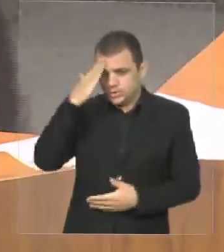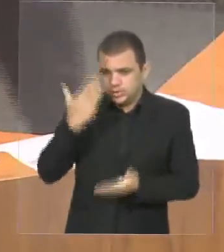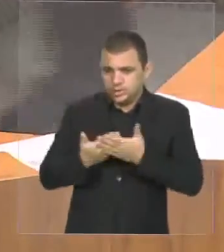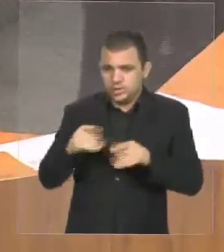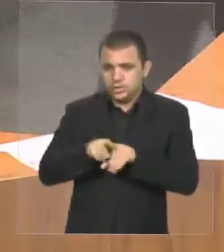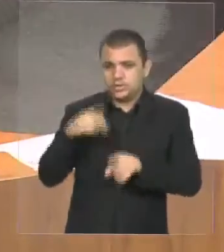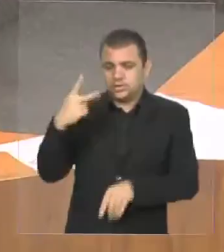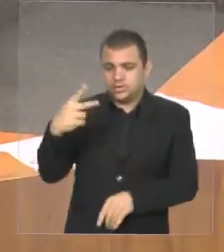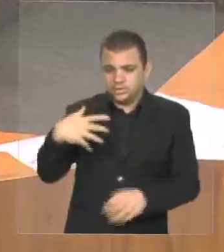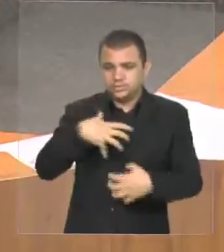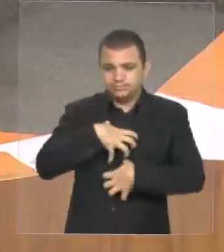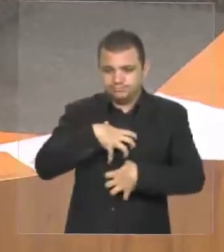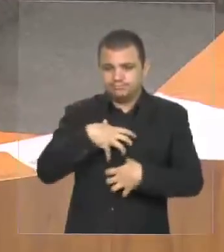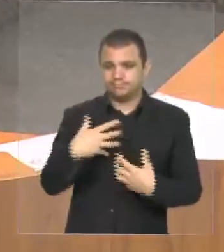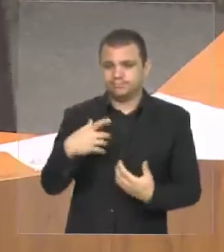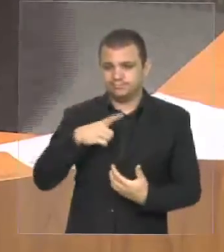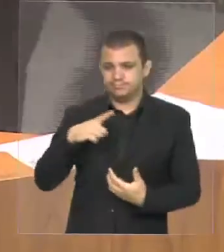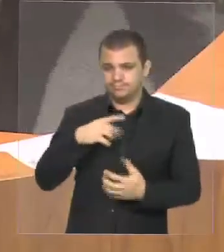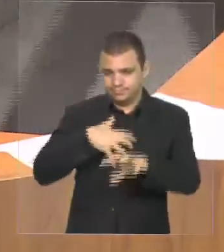enquanto líder do governo,